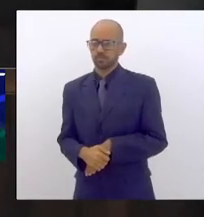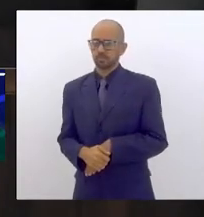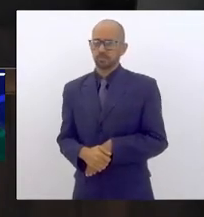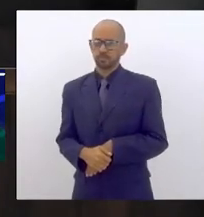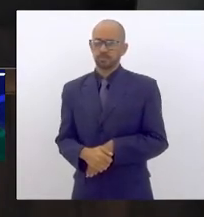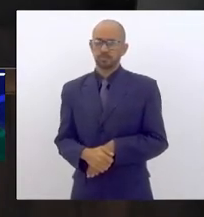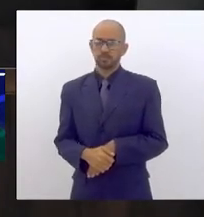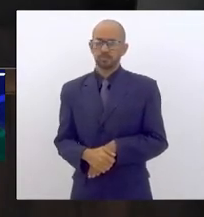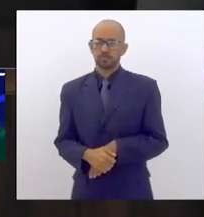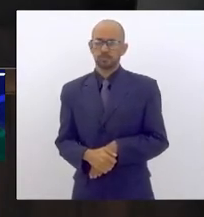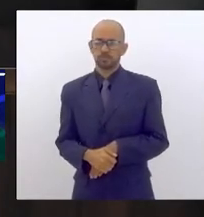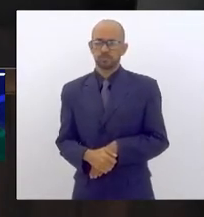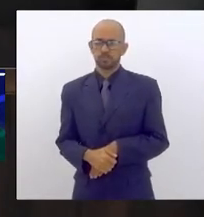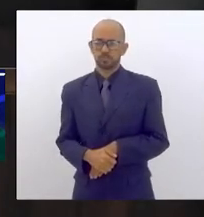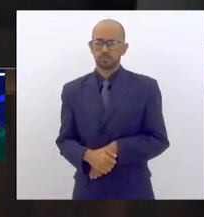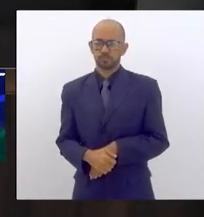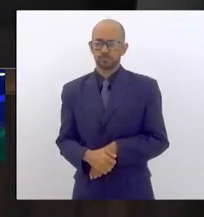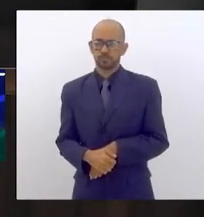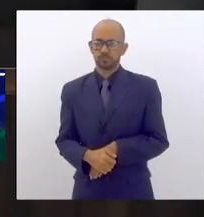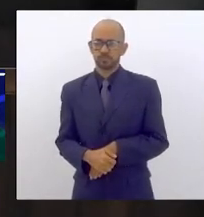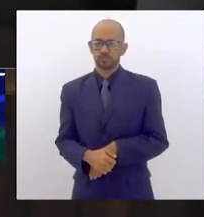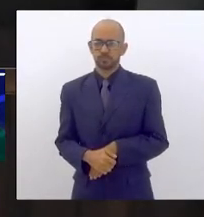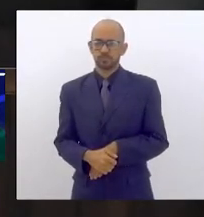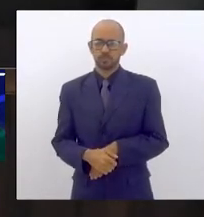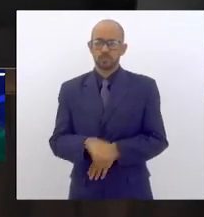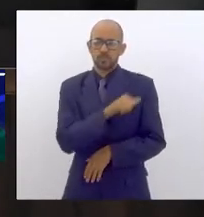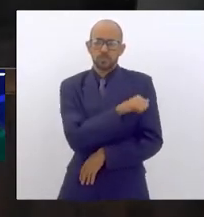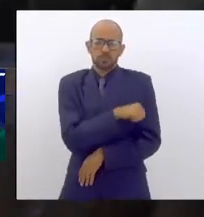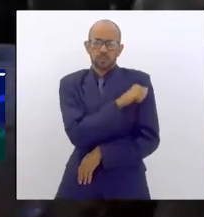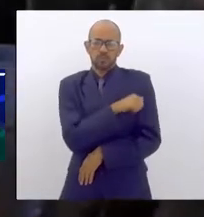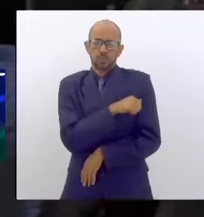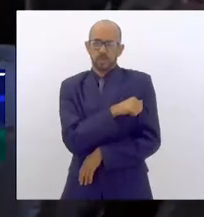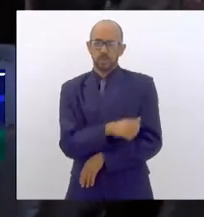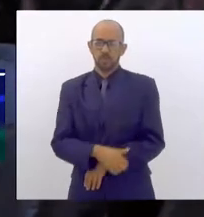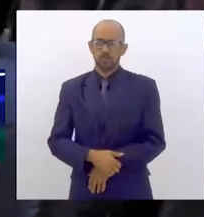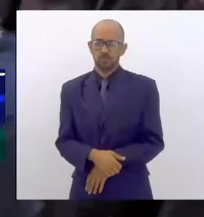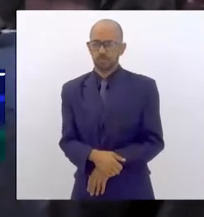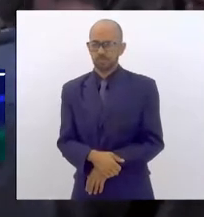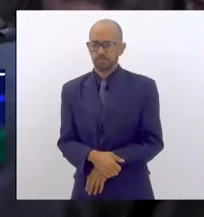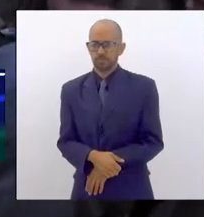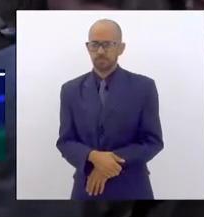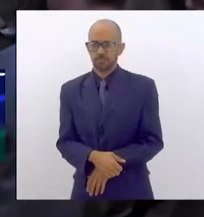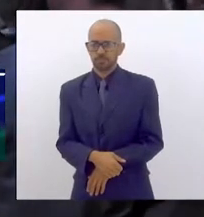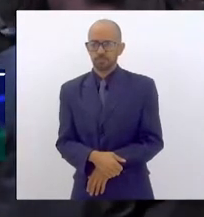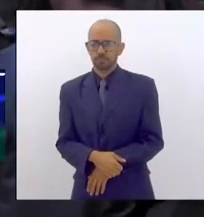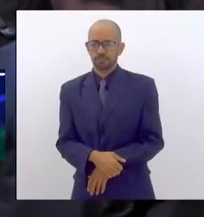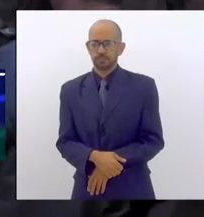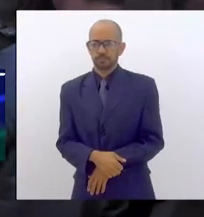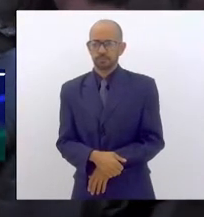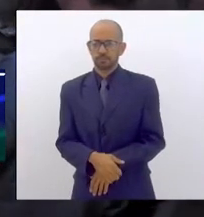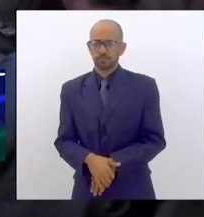Eliomar Coelho, presente, já votou. Deputado enfermeira Rejane, presente, vai votar.